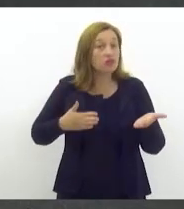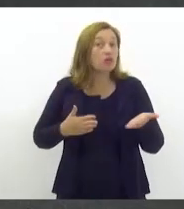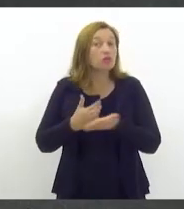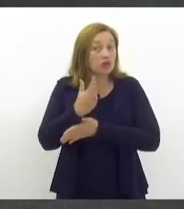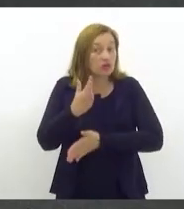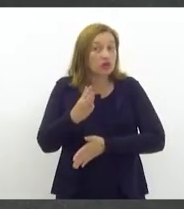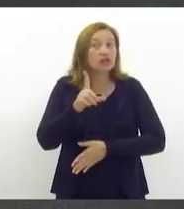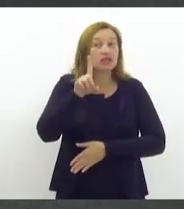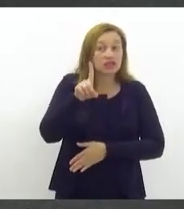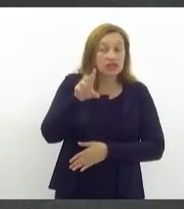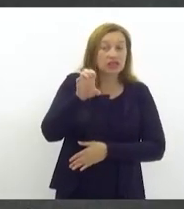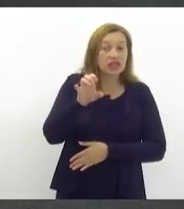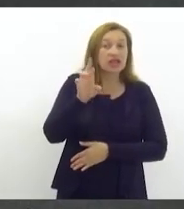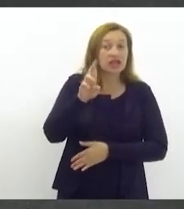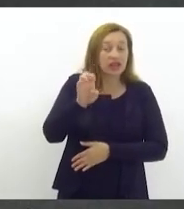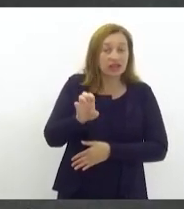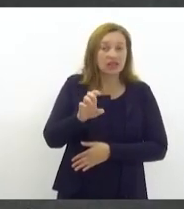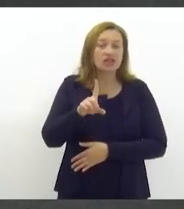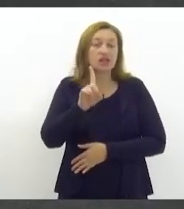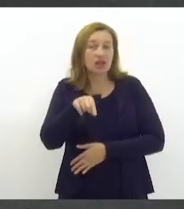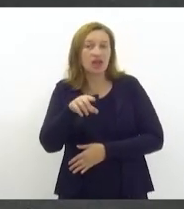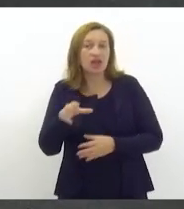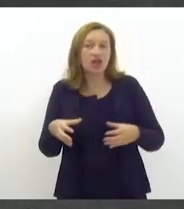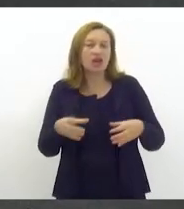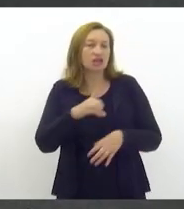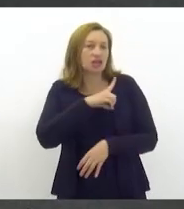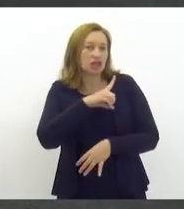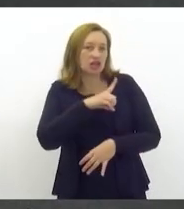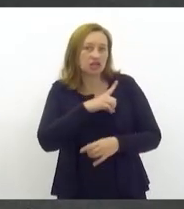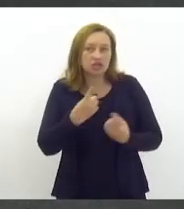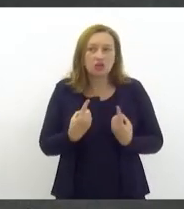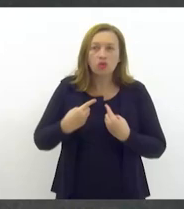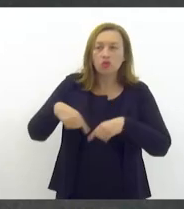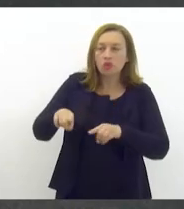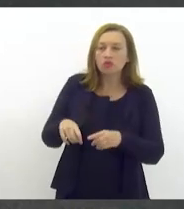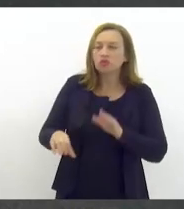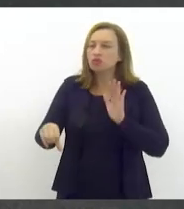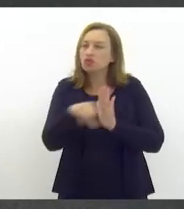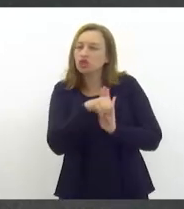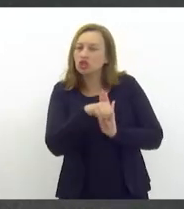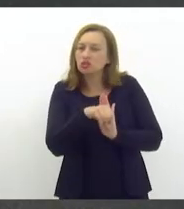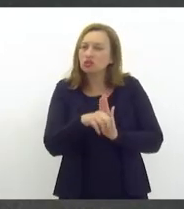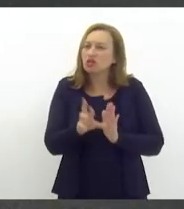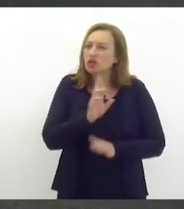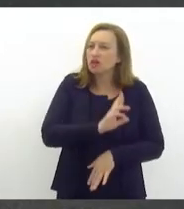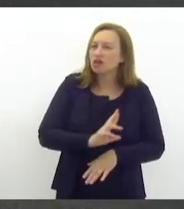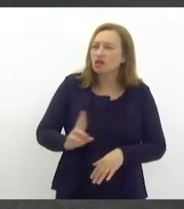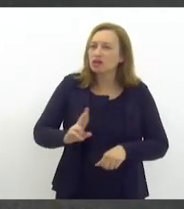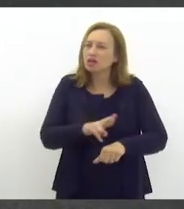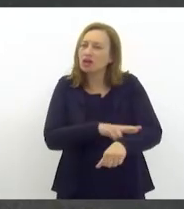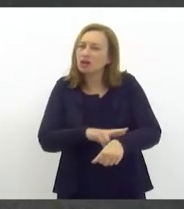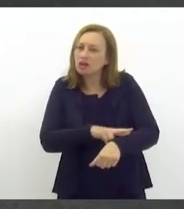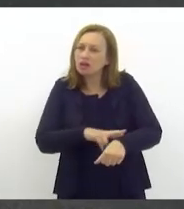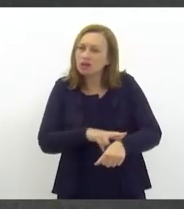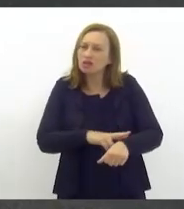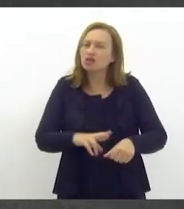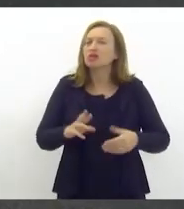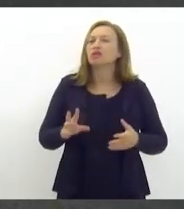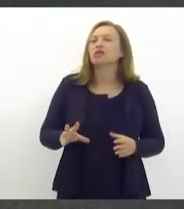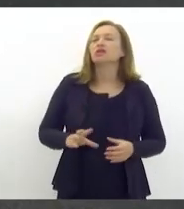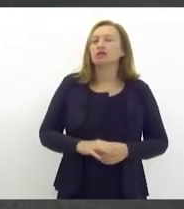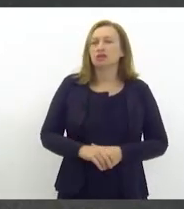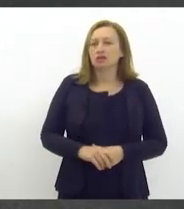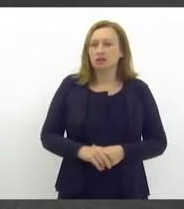a DECRAD, que é a Delegacia de Combate aos Crimes de Intolerância, Racismo, etc., seja